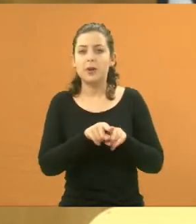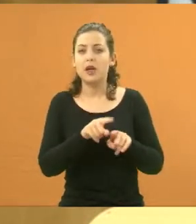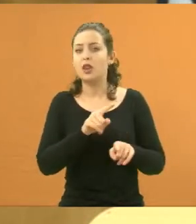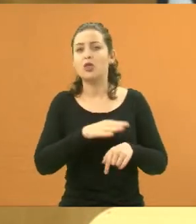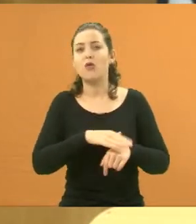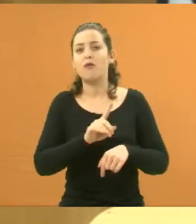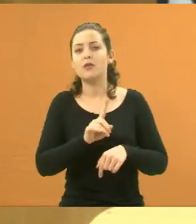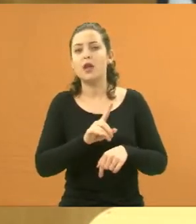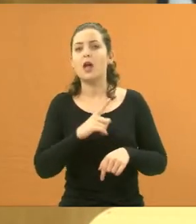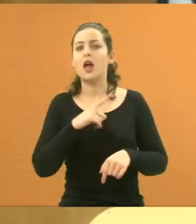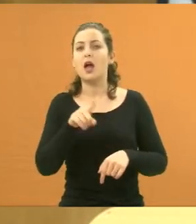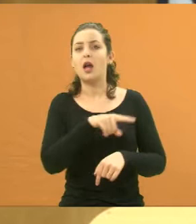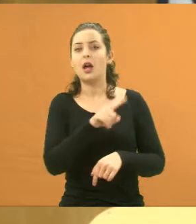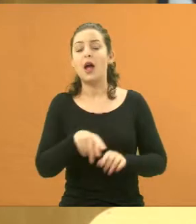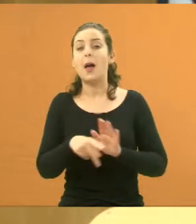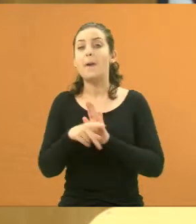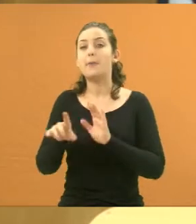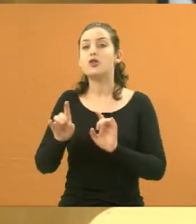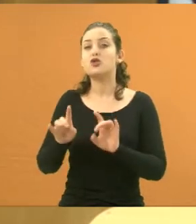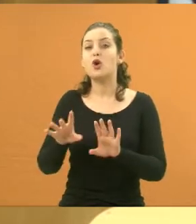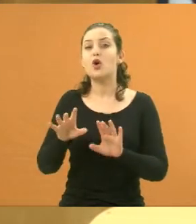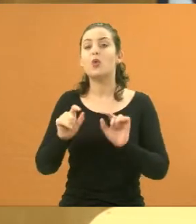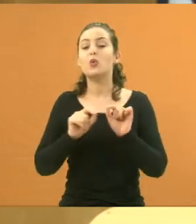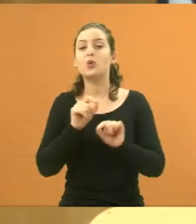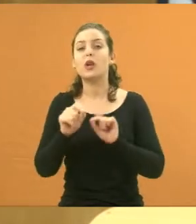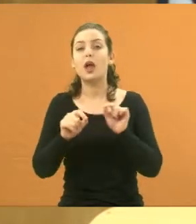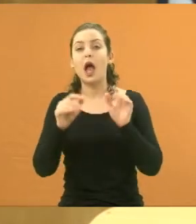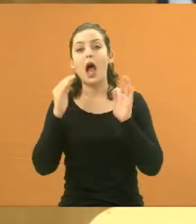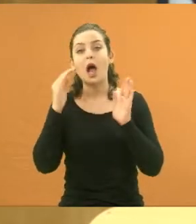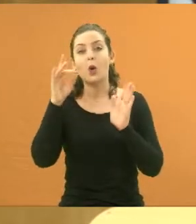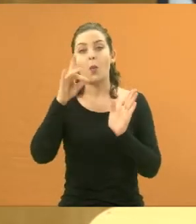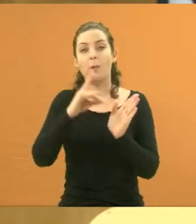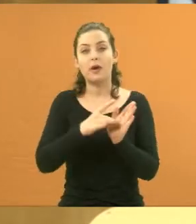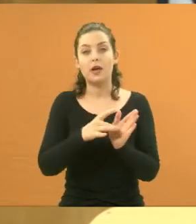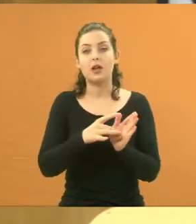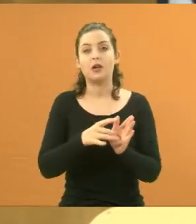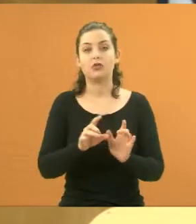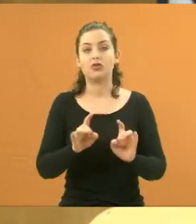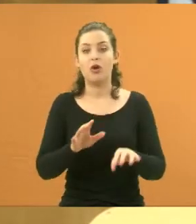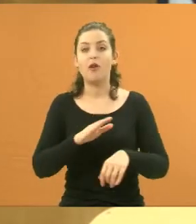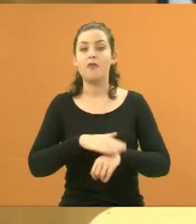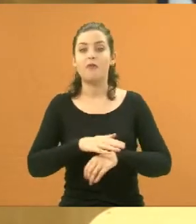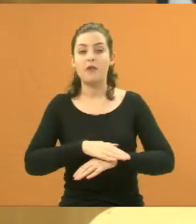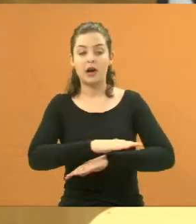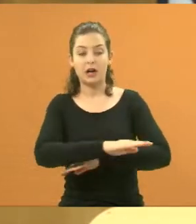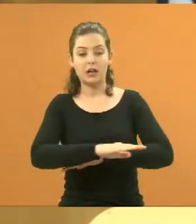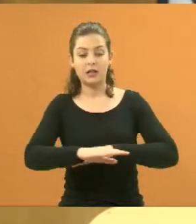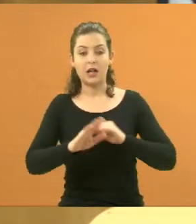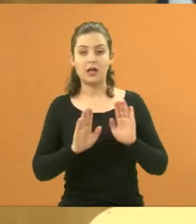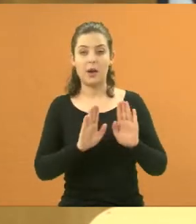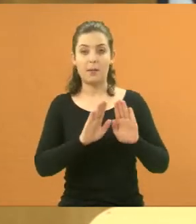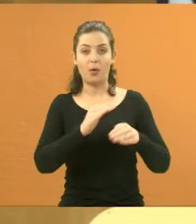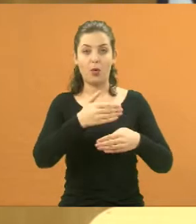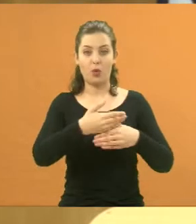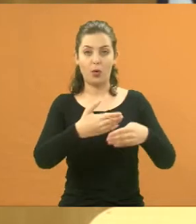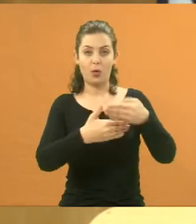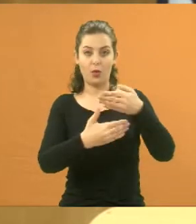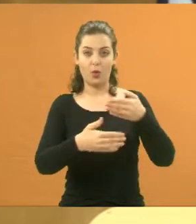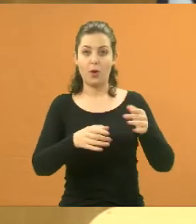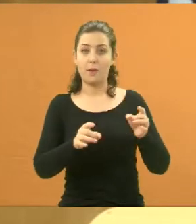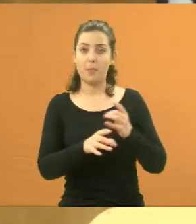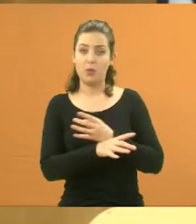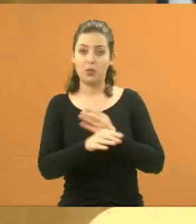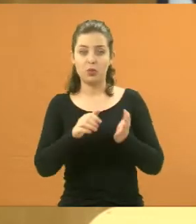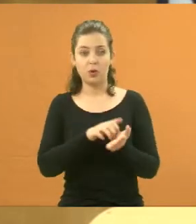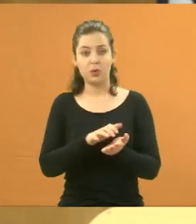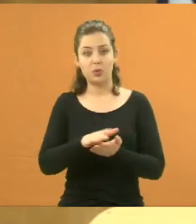ter isenção não. Isenção é para aqueles que cumprirem com a obrigação. Faça a sua calçada, faça o seu muro, que não vou te cobrar multa. Então,